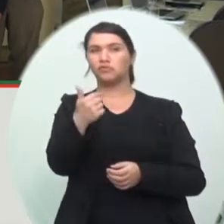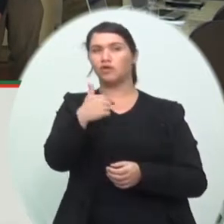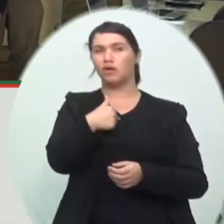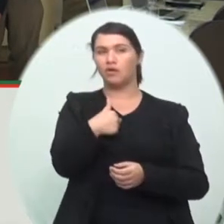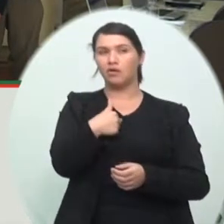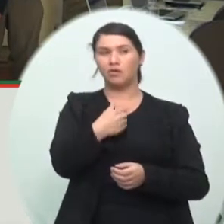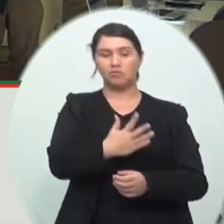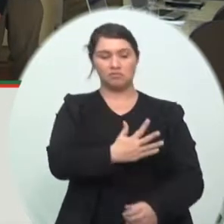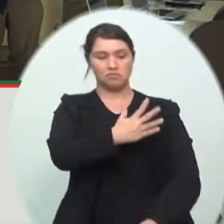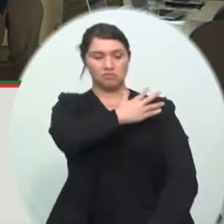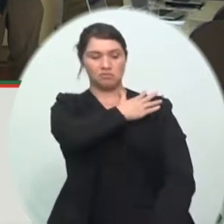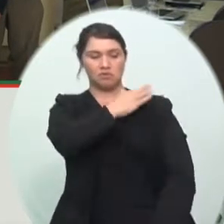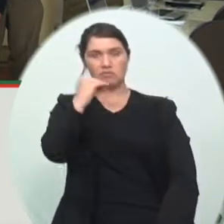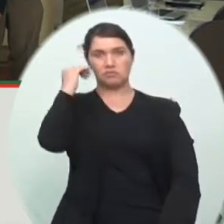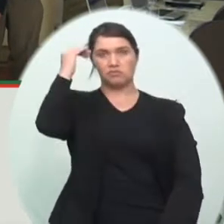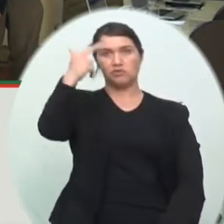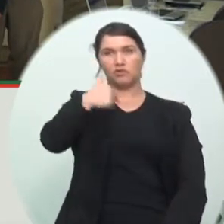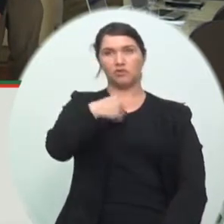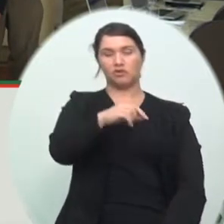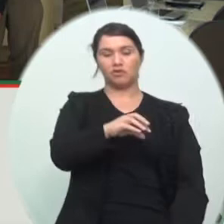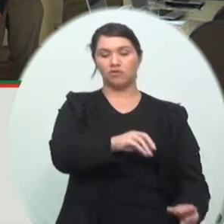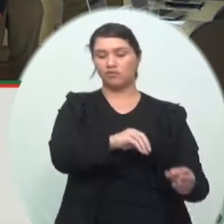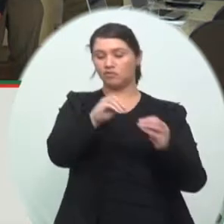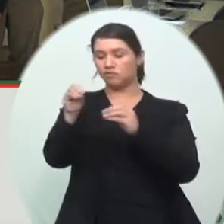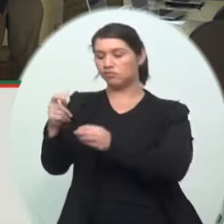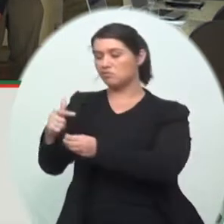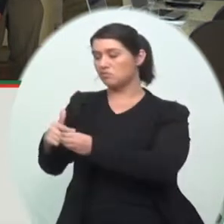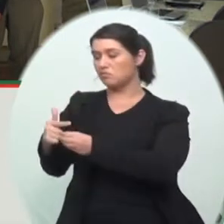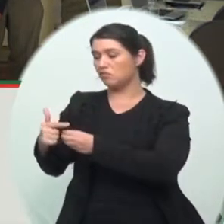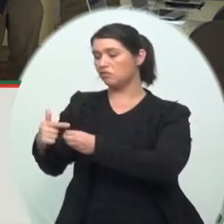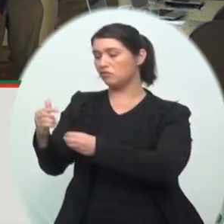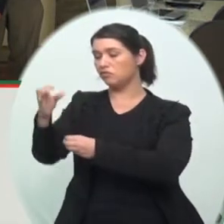oficial superior, eu voltaria para Criciúma,